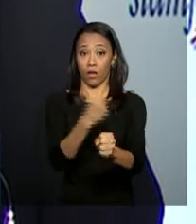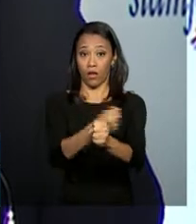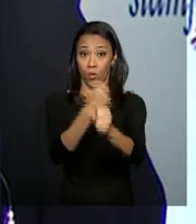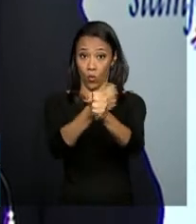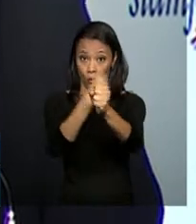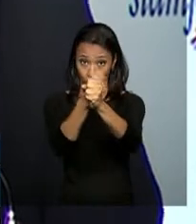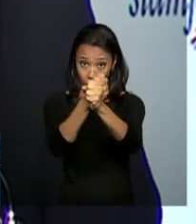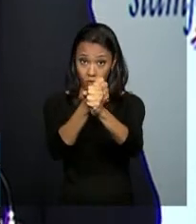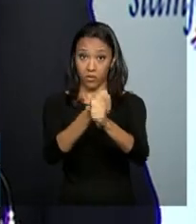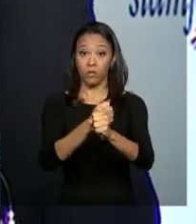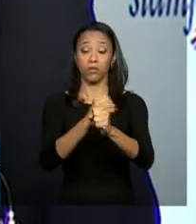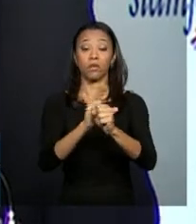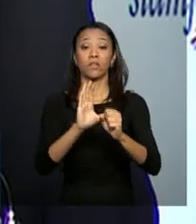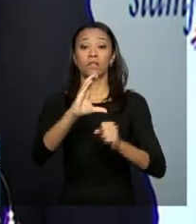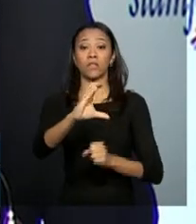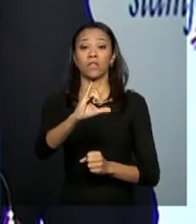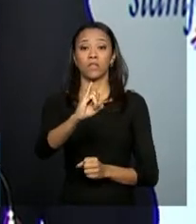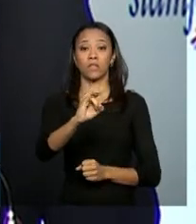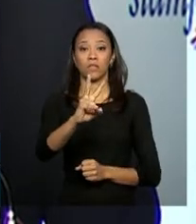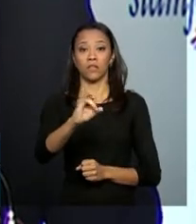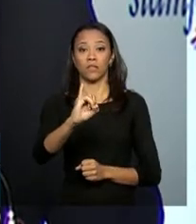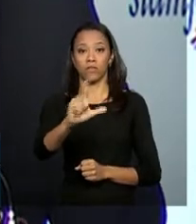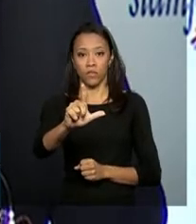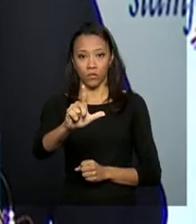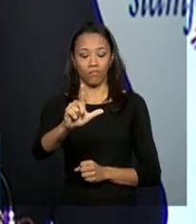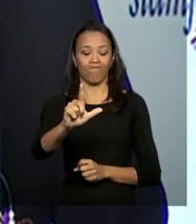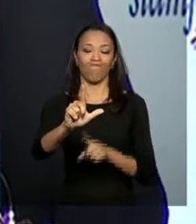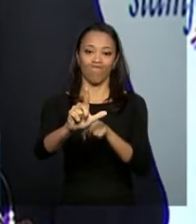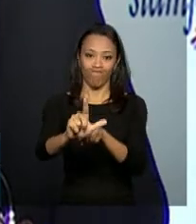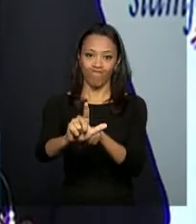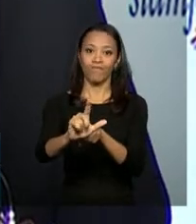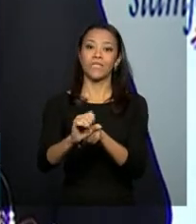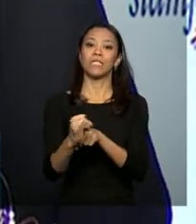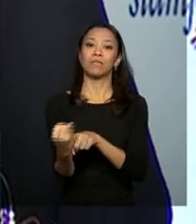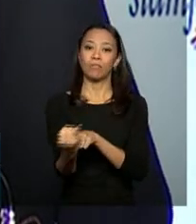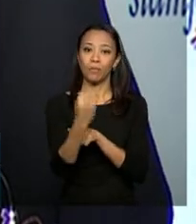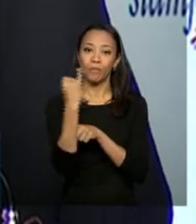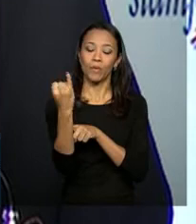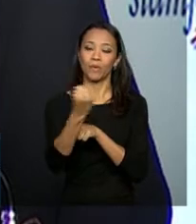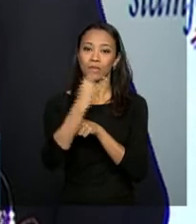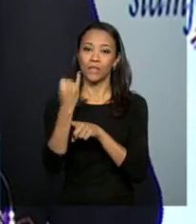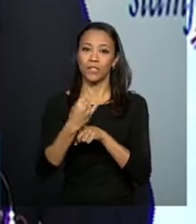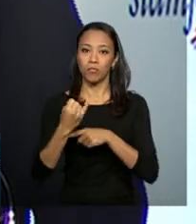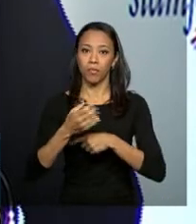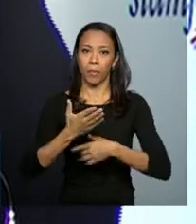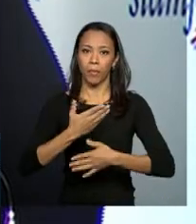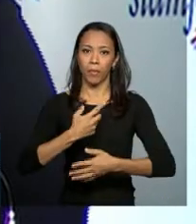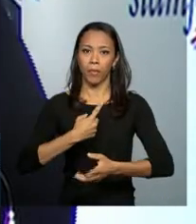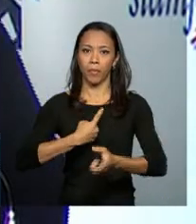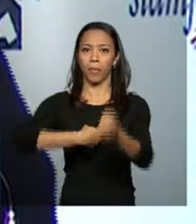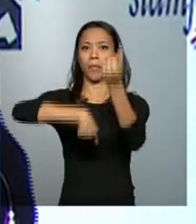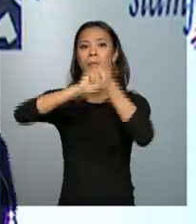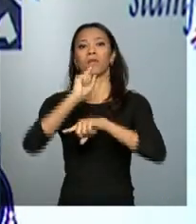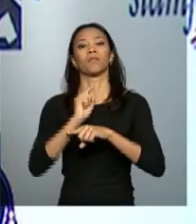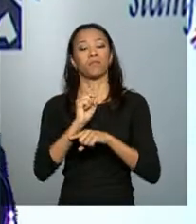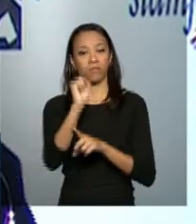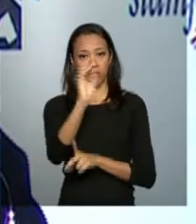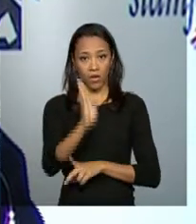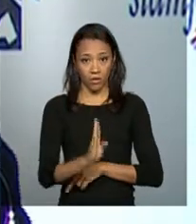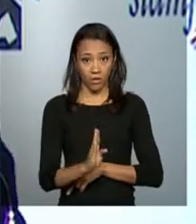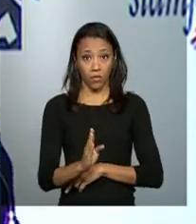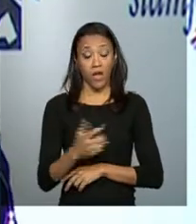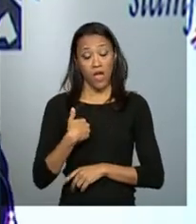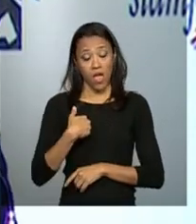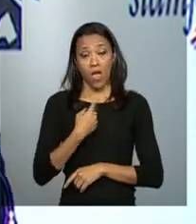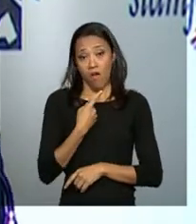da construção civil, em um dos motores do crescimento do Brasil nos últimos anos. Eu faço esse